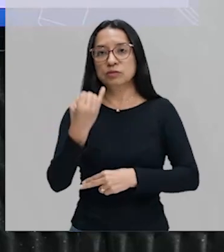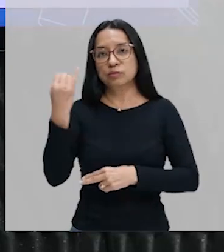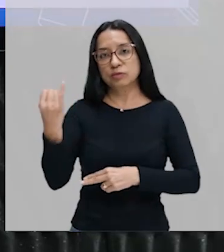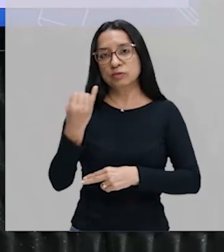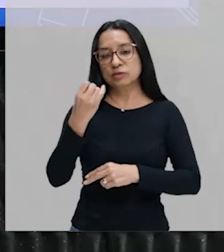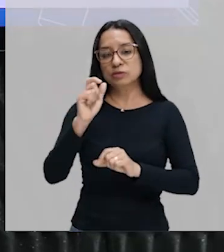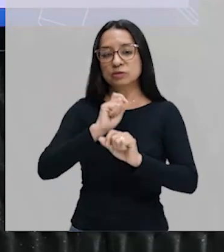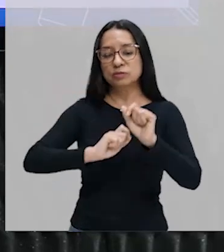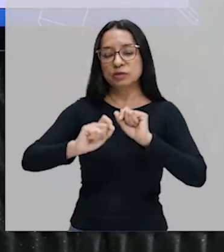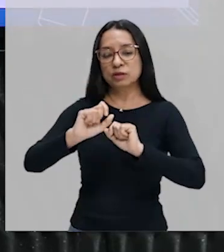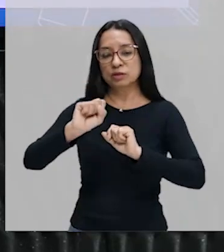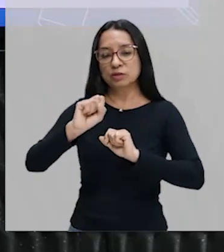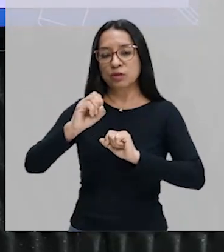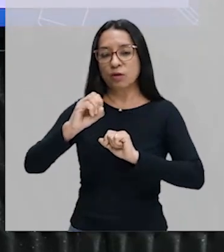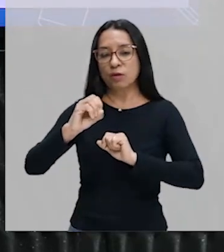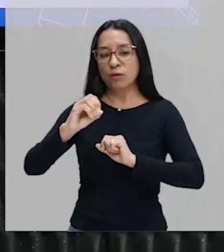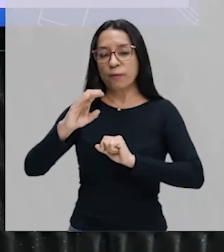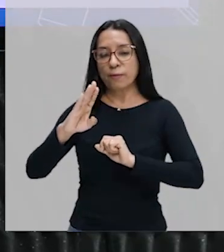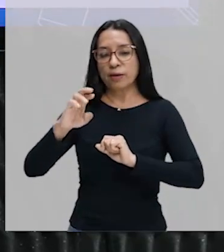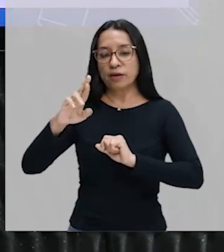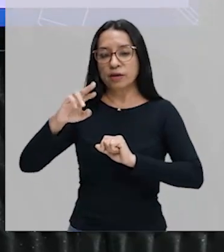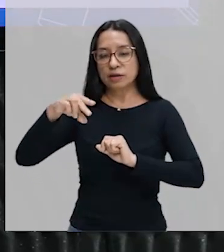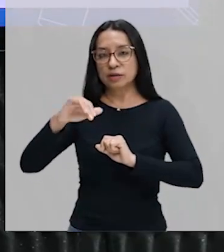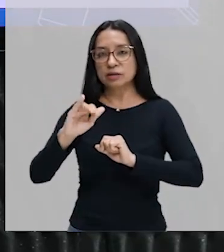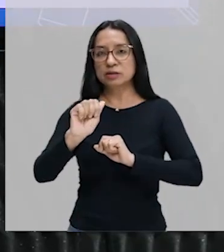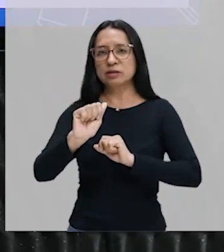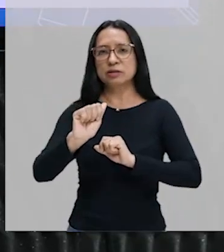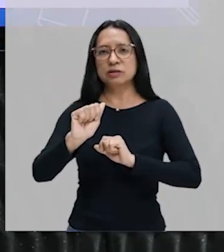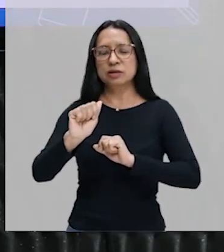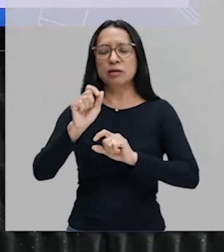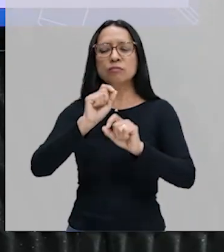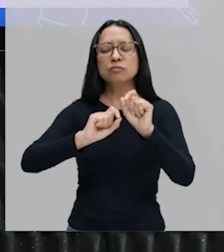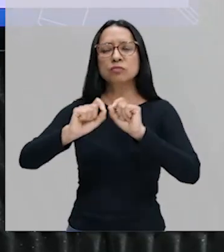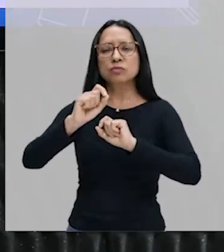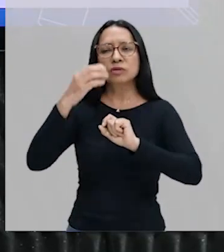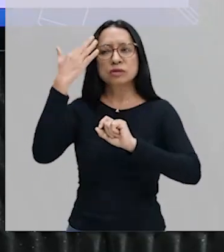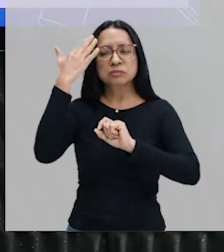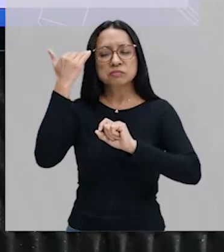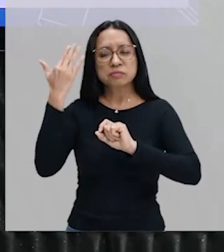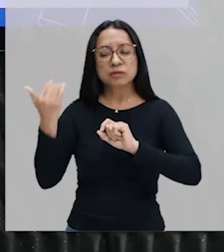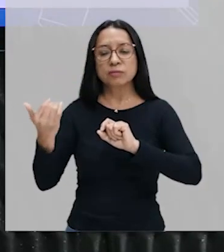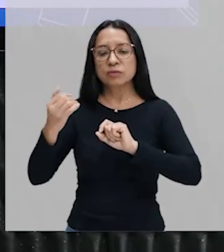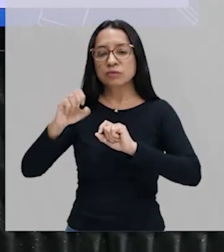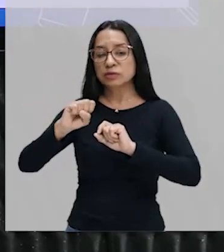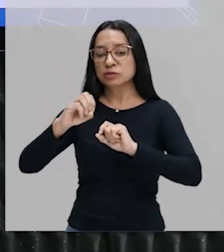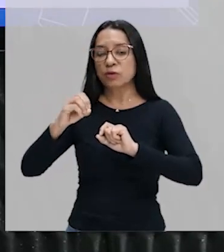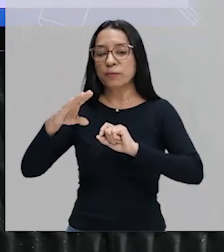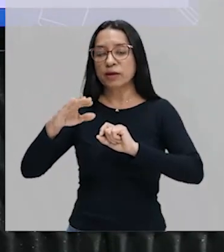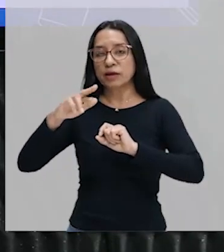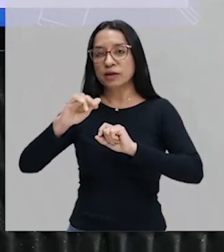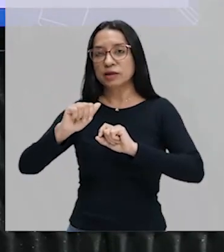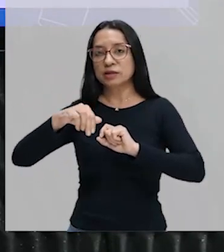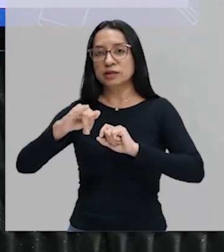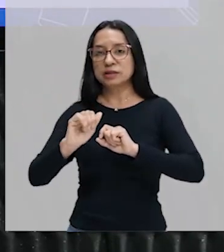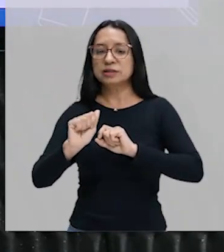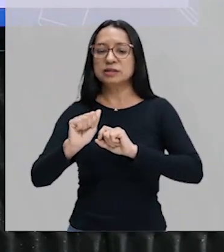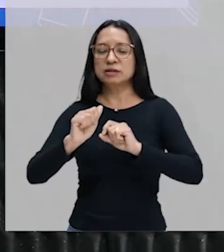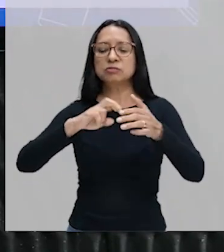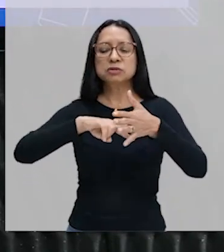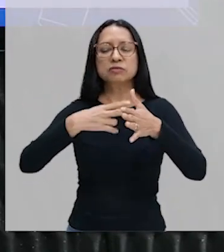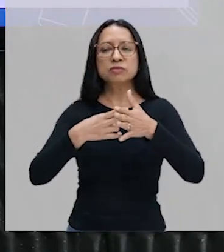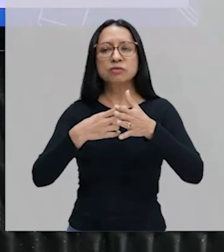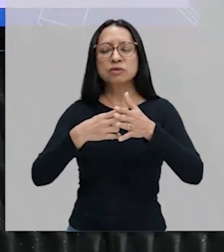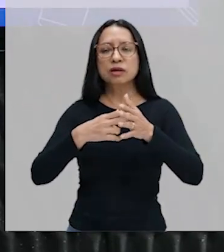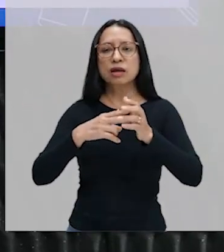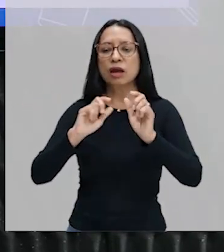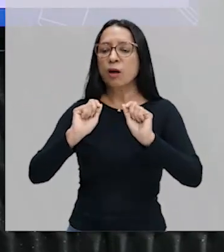a soberania. Marcos, o que é essa famosa soberania? Soberania, galera, nada mais é do que o poder que o